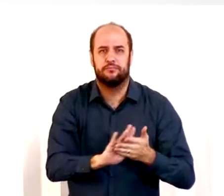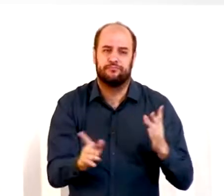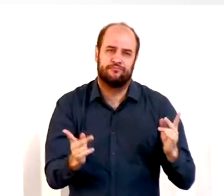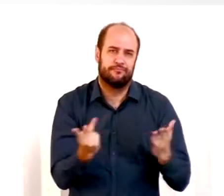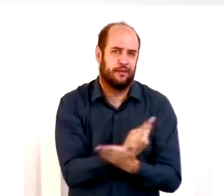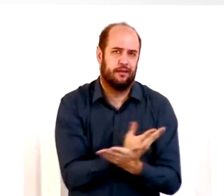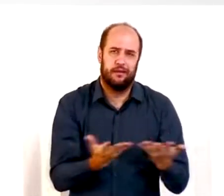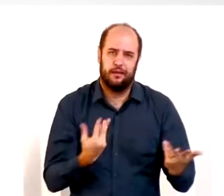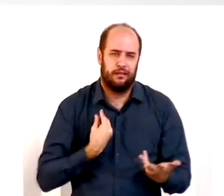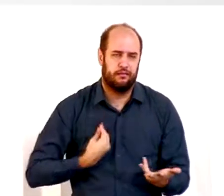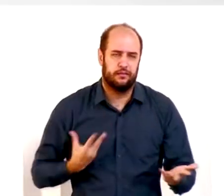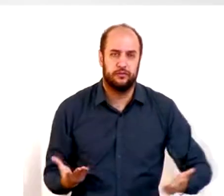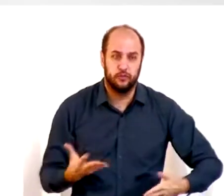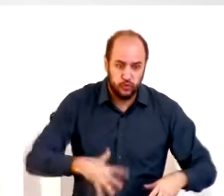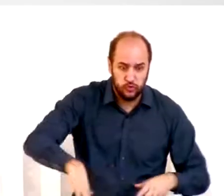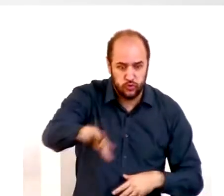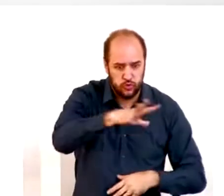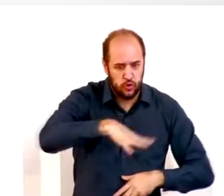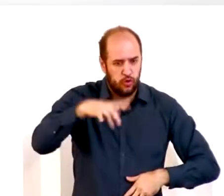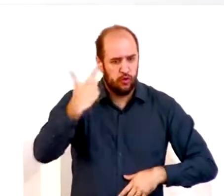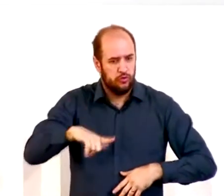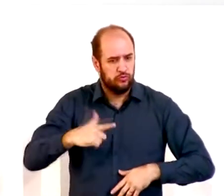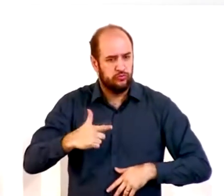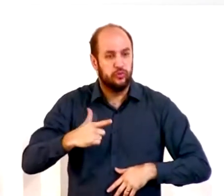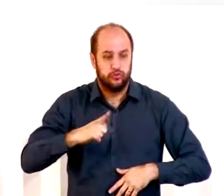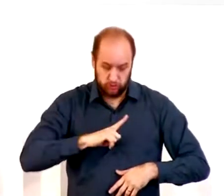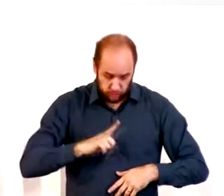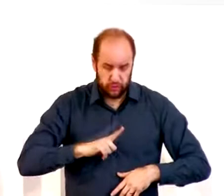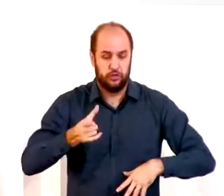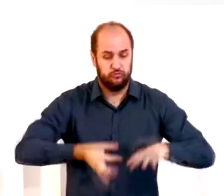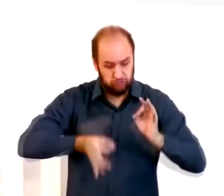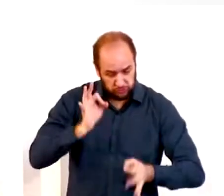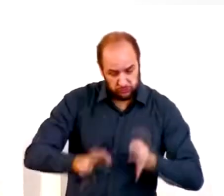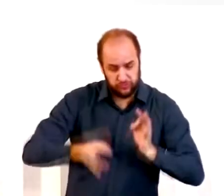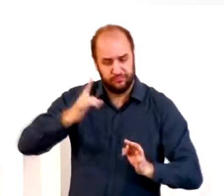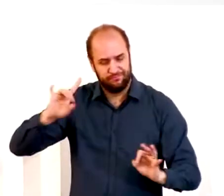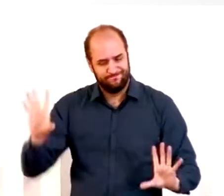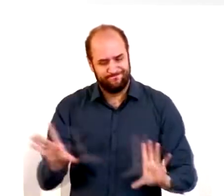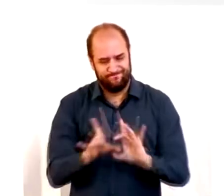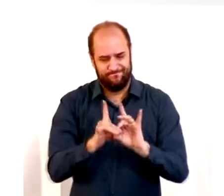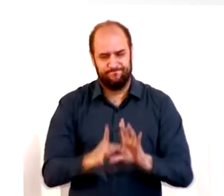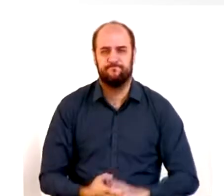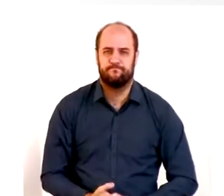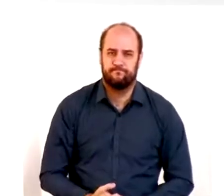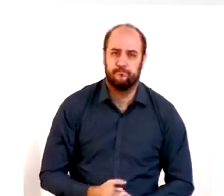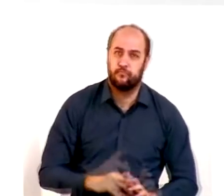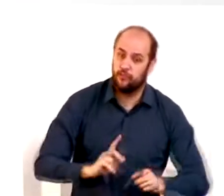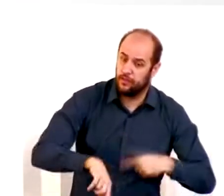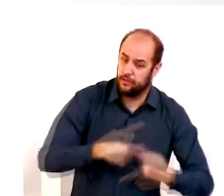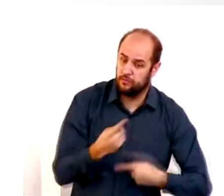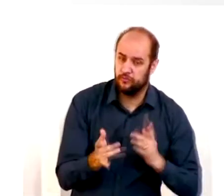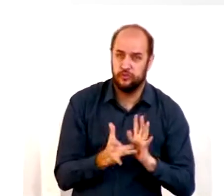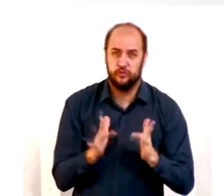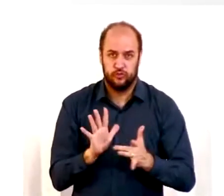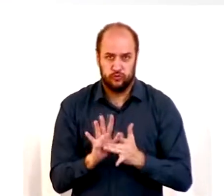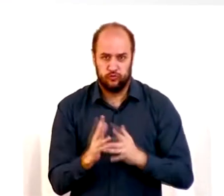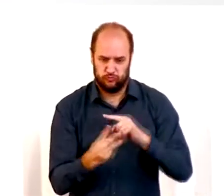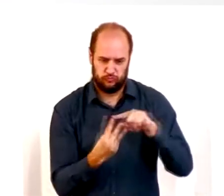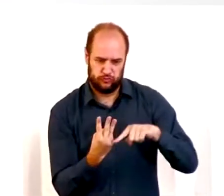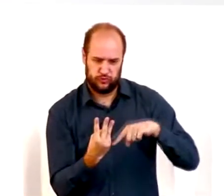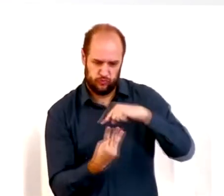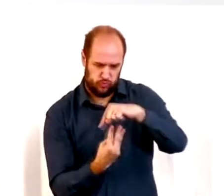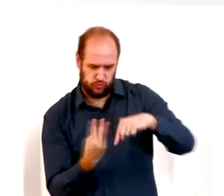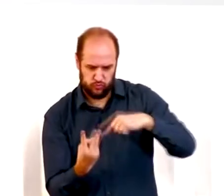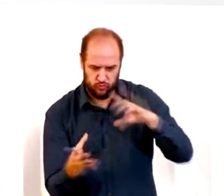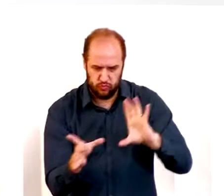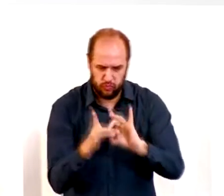juízo de Deus, porque a excelência da obra era muito grande. Depois o Senhor Jesus Cristo uniu o sacerdote,